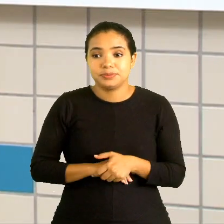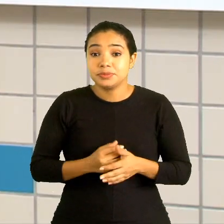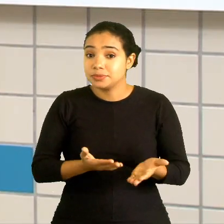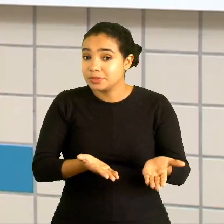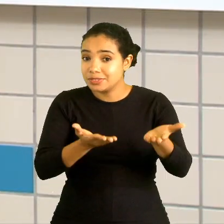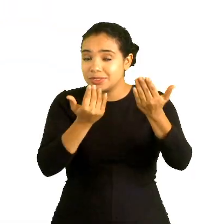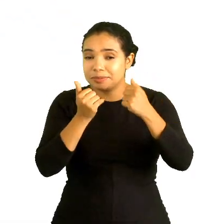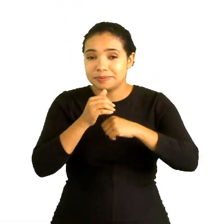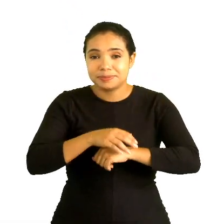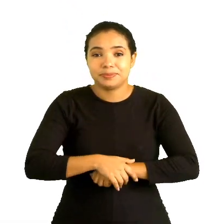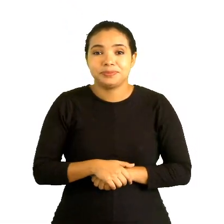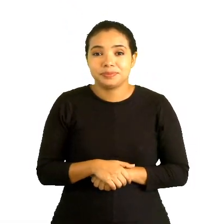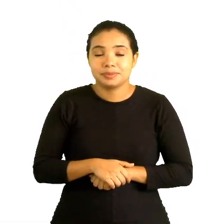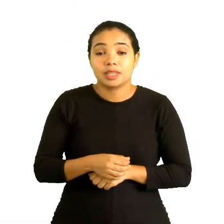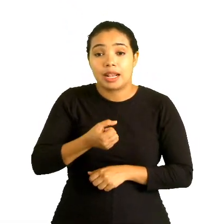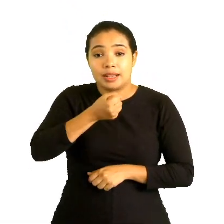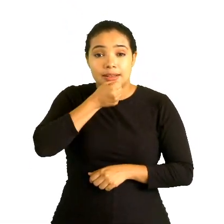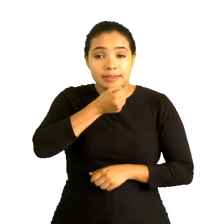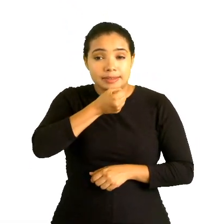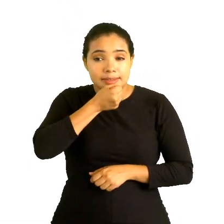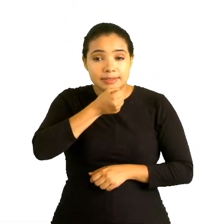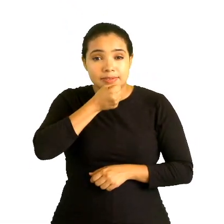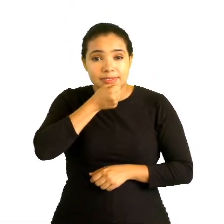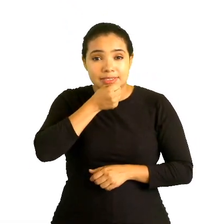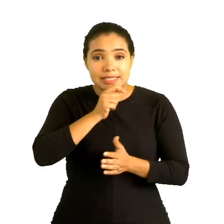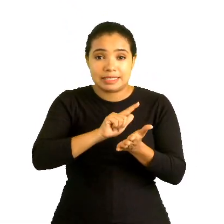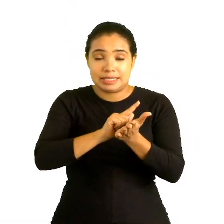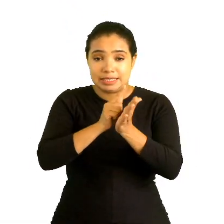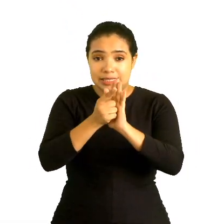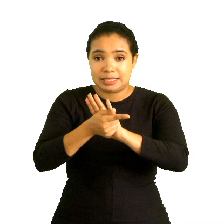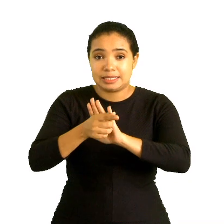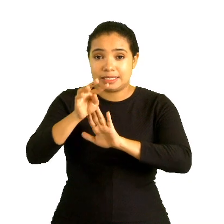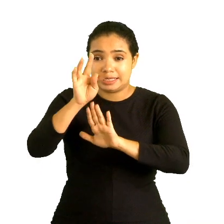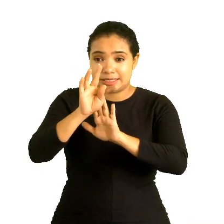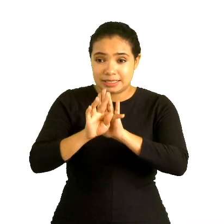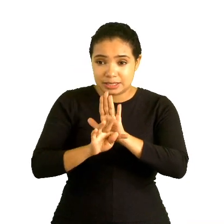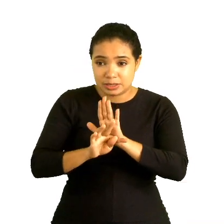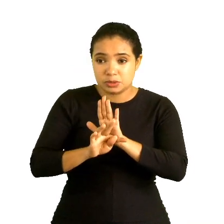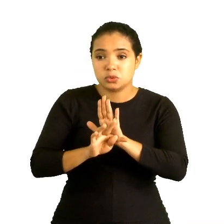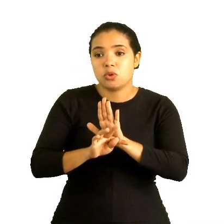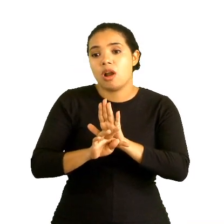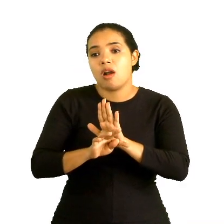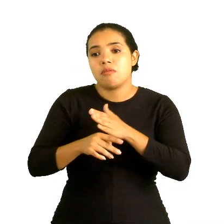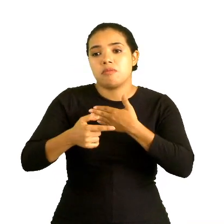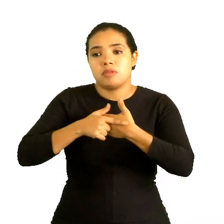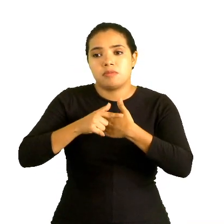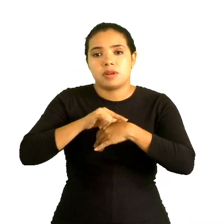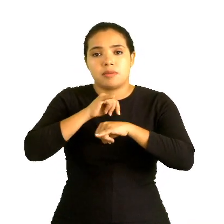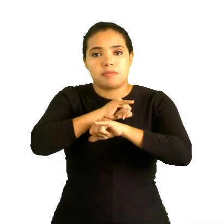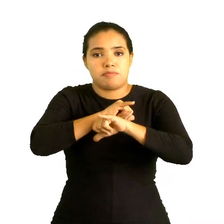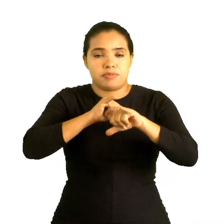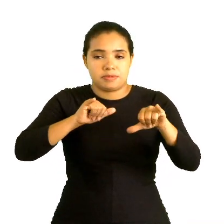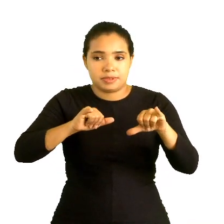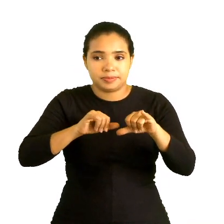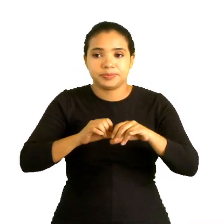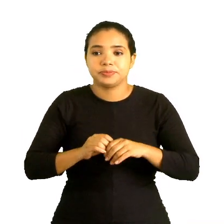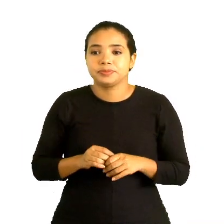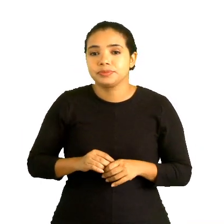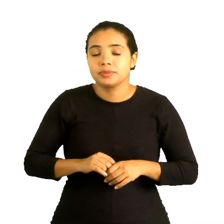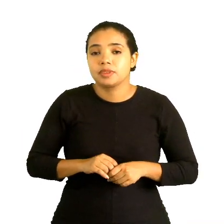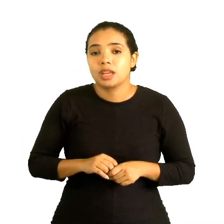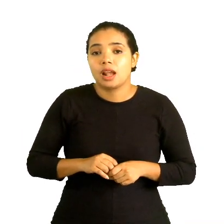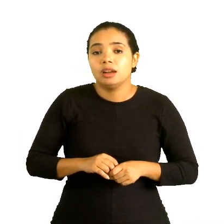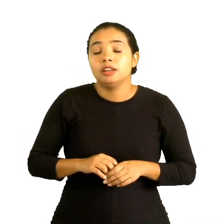lá? A entrevista é um dos gêneros textuais com função geralmente informativa. Ela